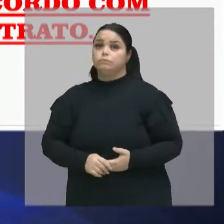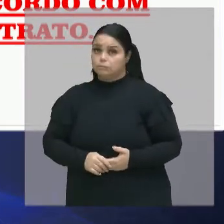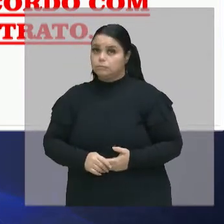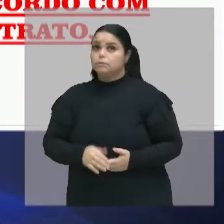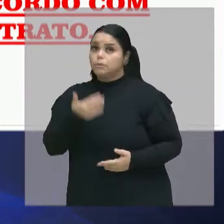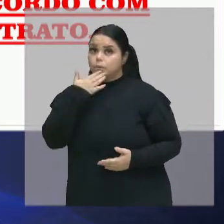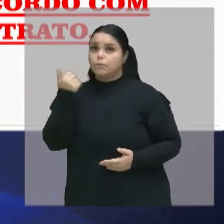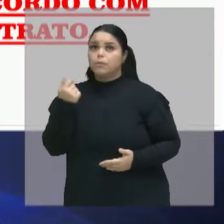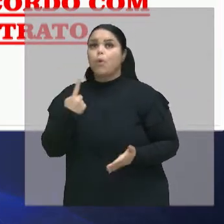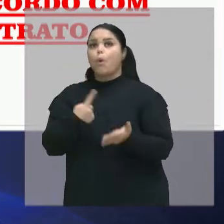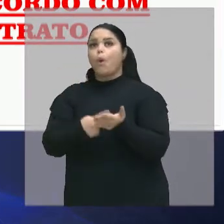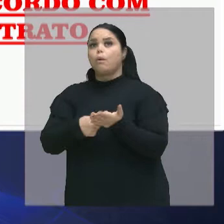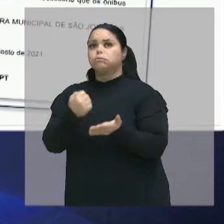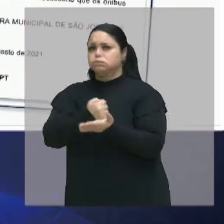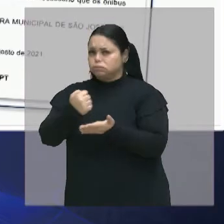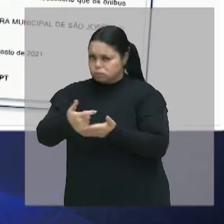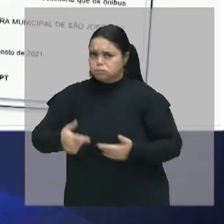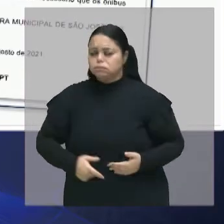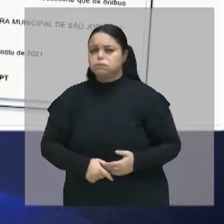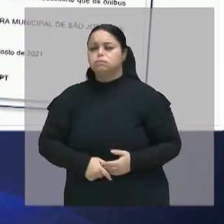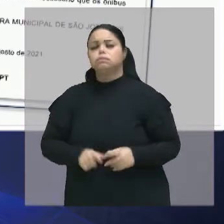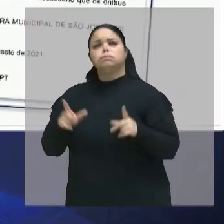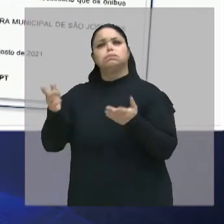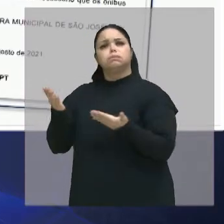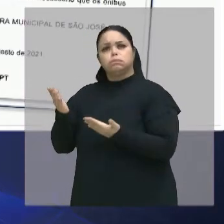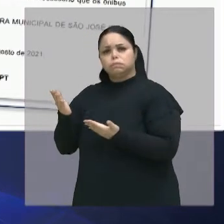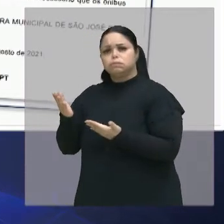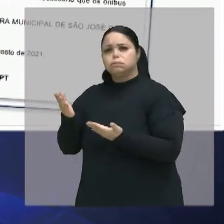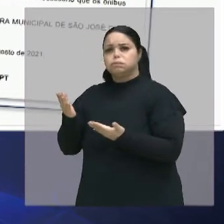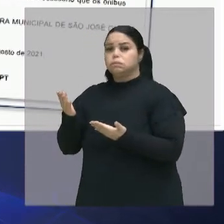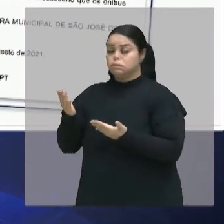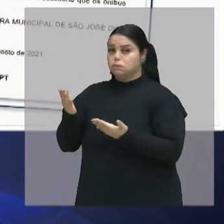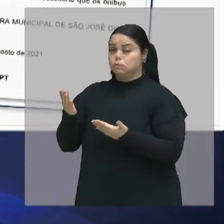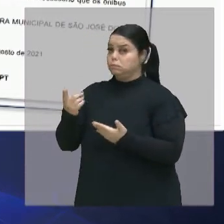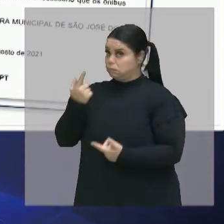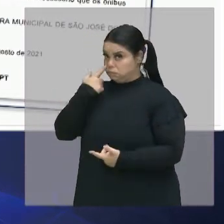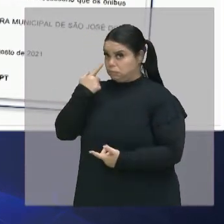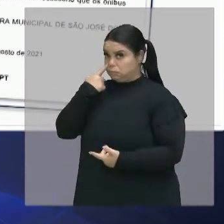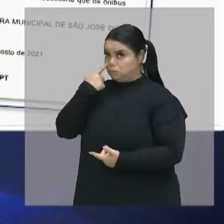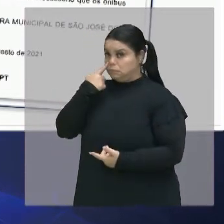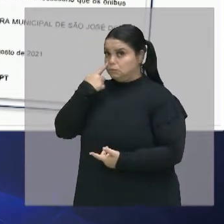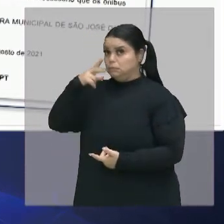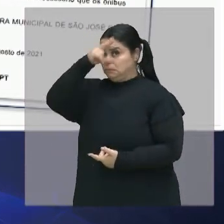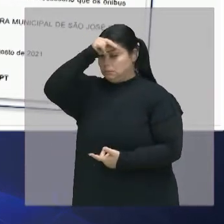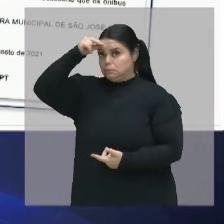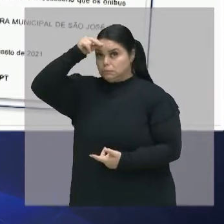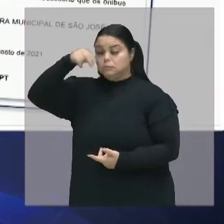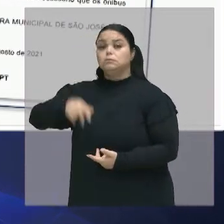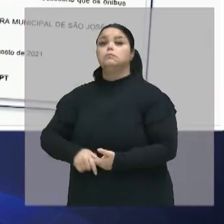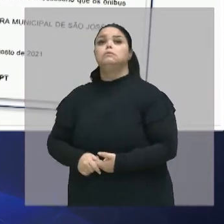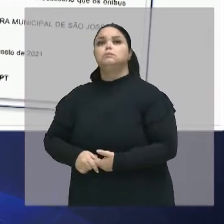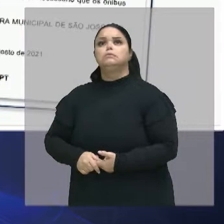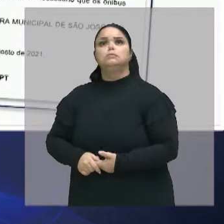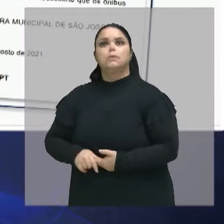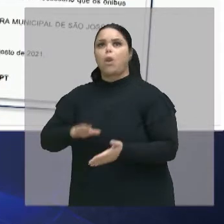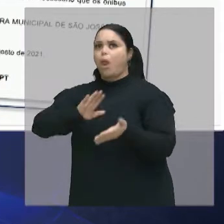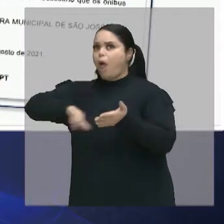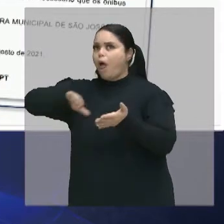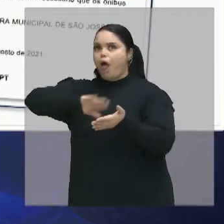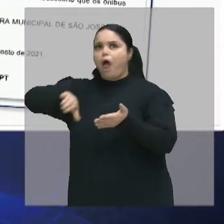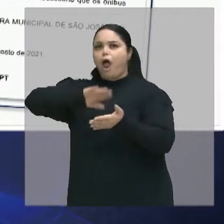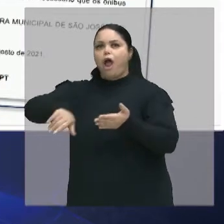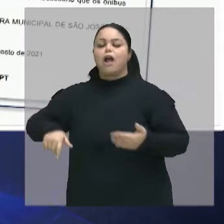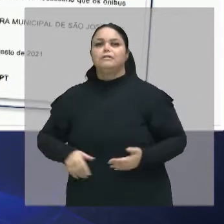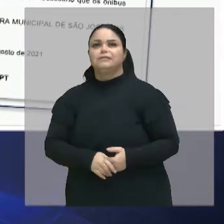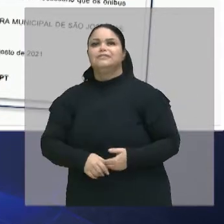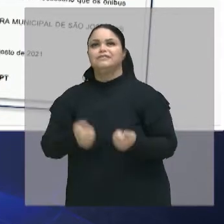cumprir o contrato. Pode passar. Fruto dessa situação, olha o que a prefeitura fez. Ela retirou várias linhas de